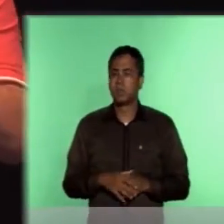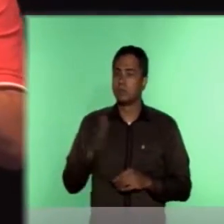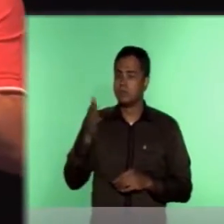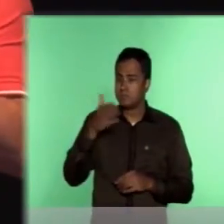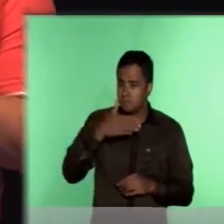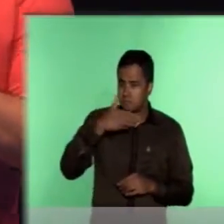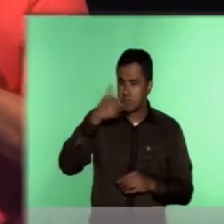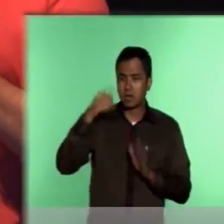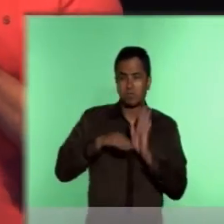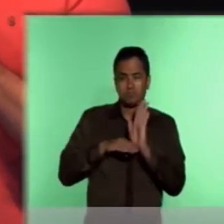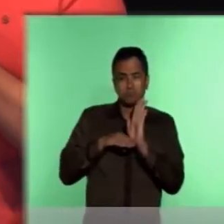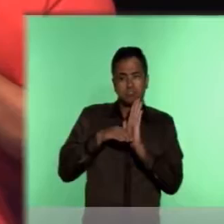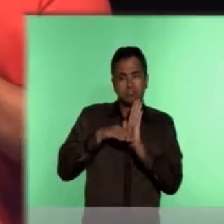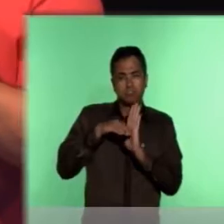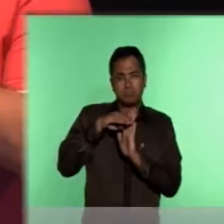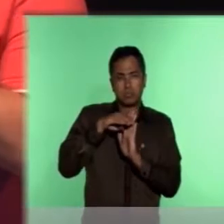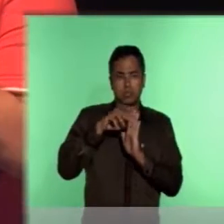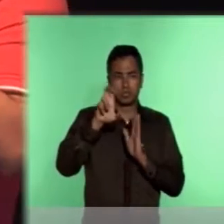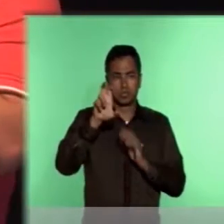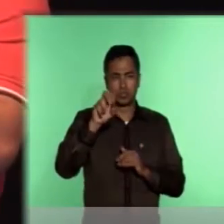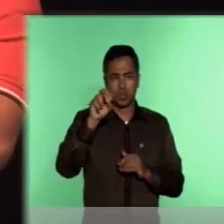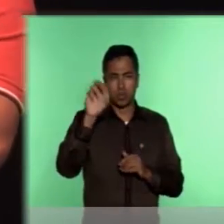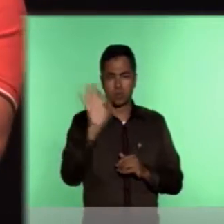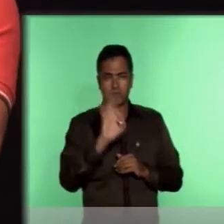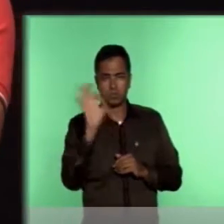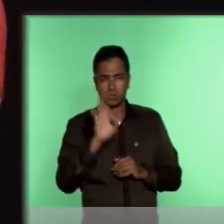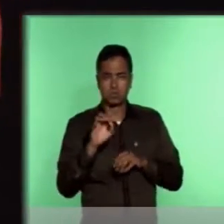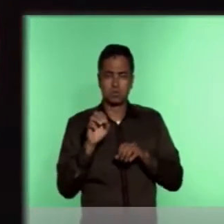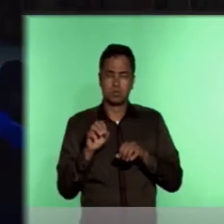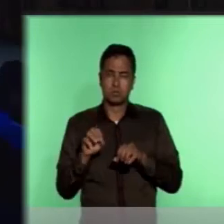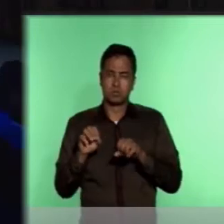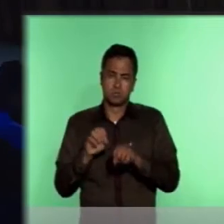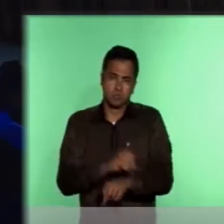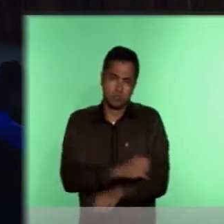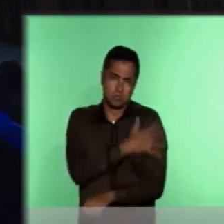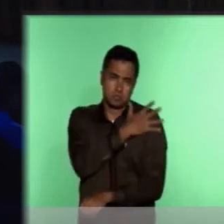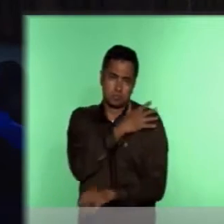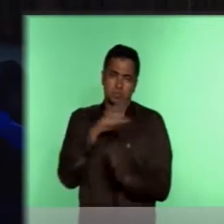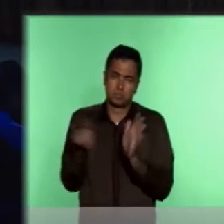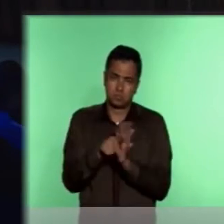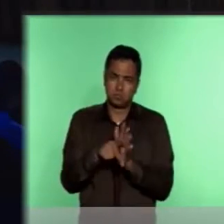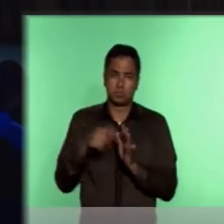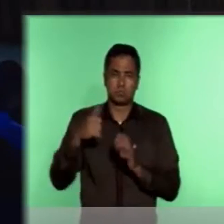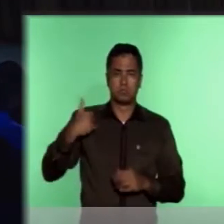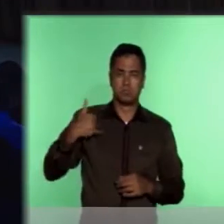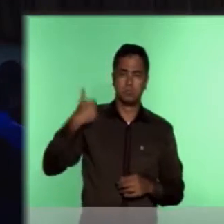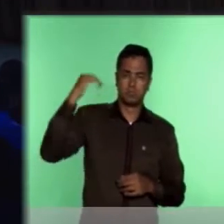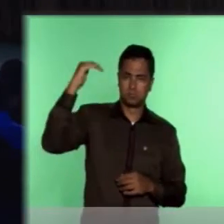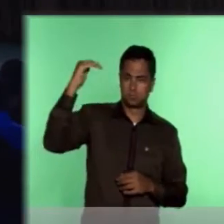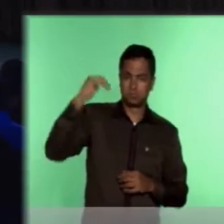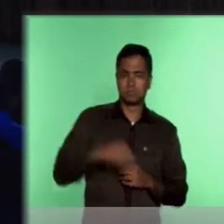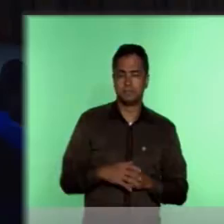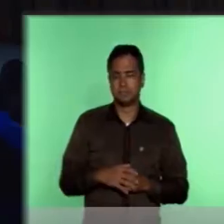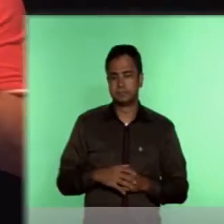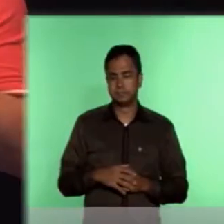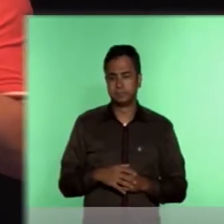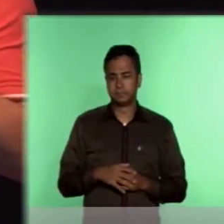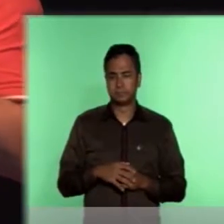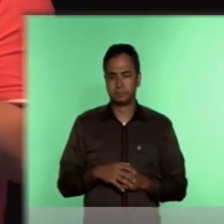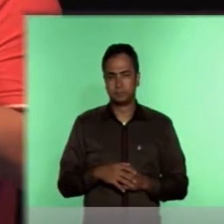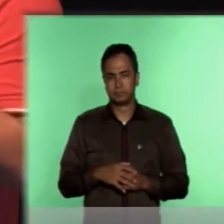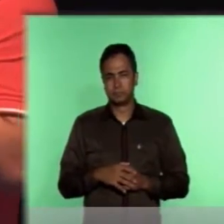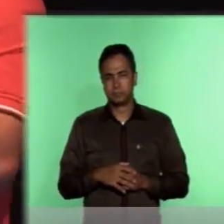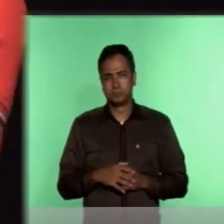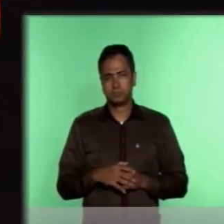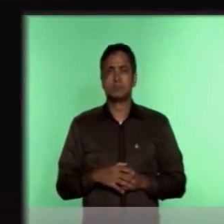meta encerra agora, no Plano Nacional de Educação encerra na semana que vem, e o Brasil não vai cumprir a